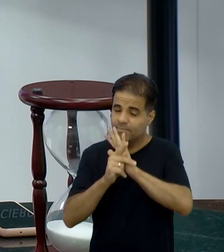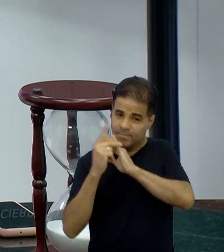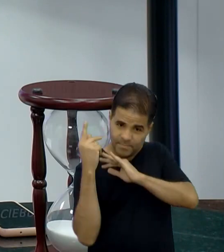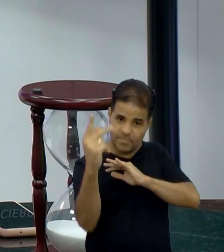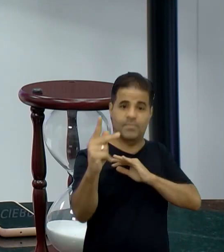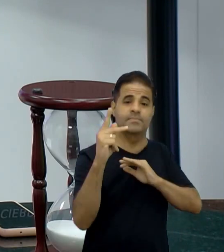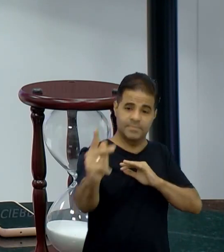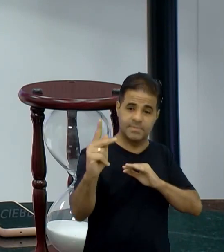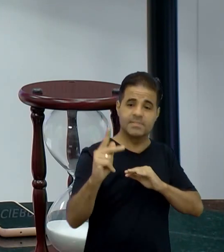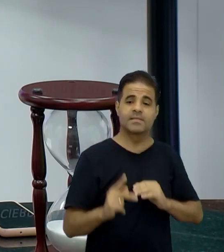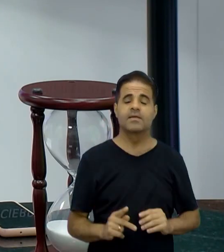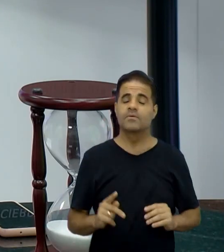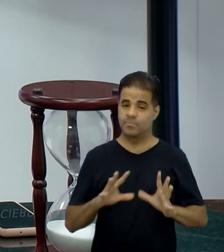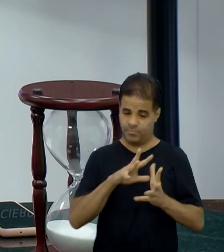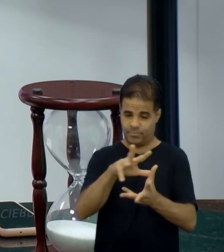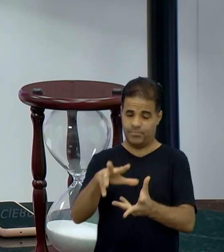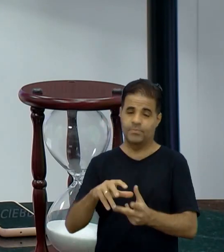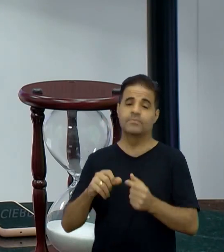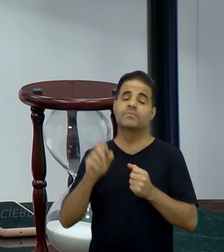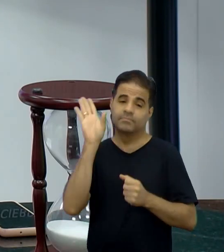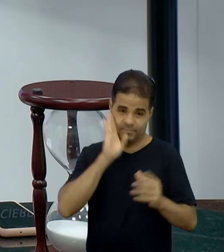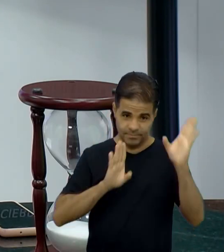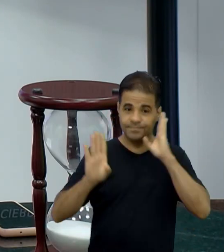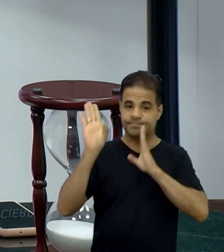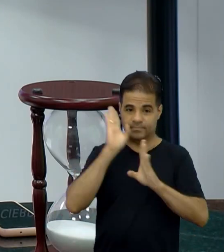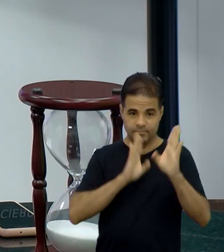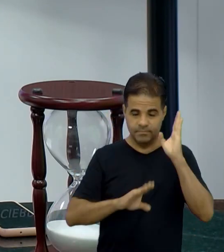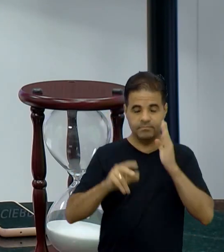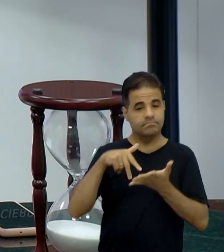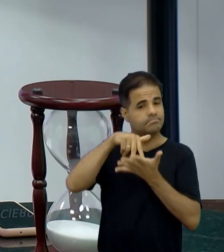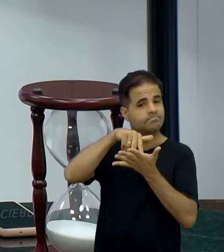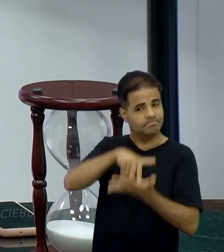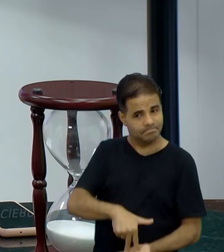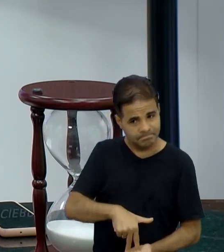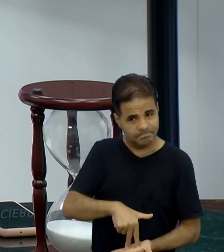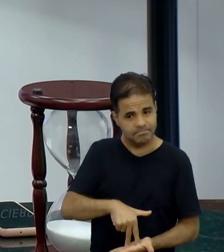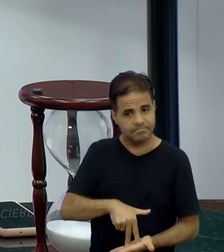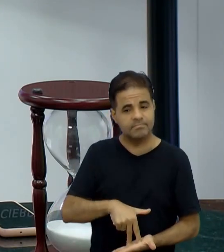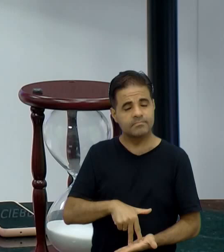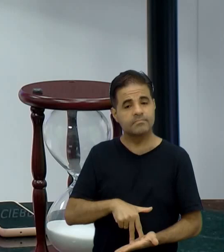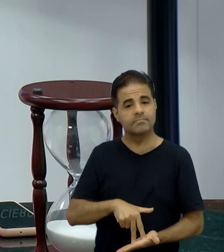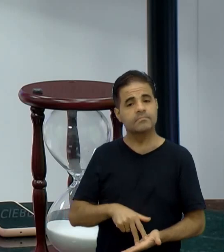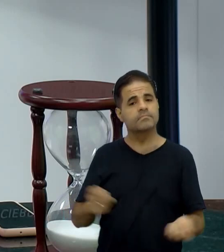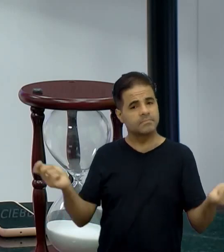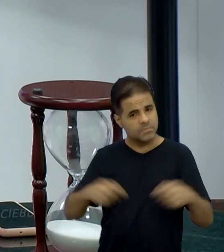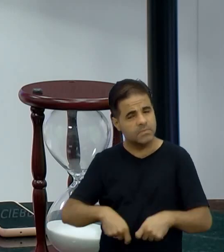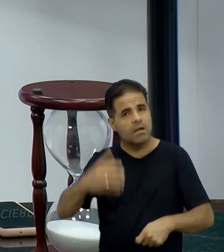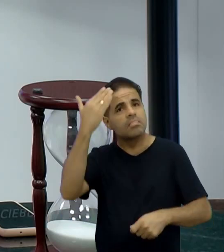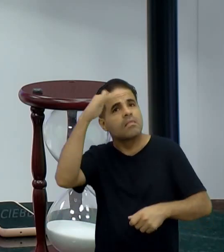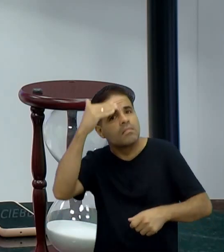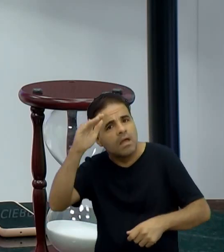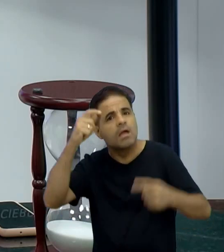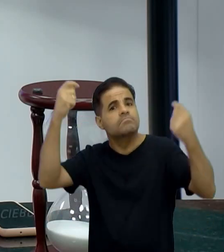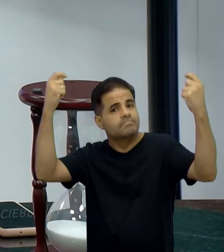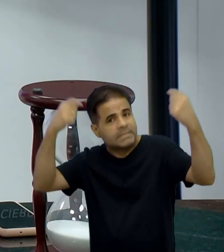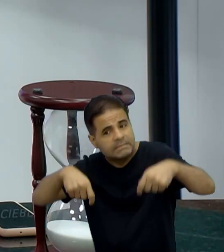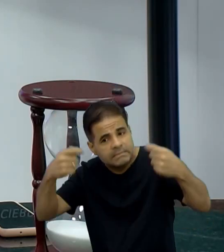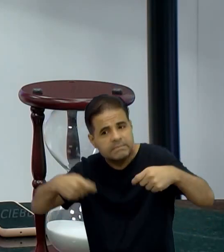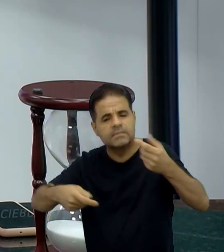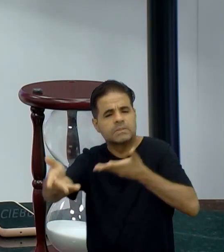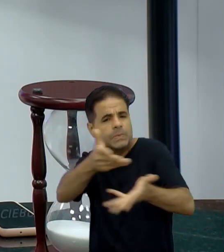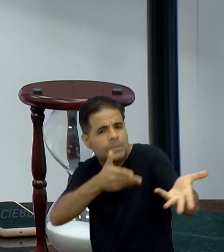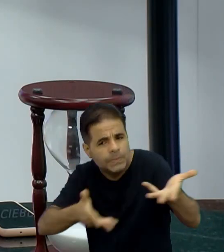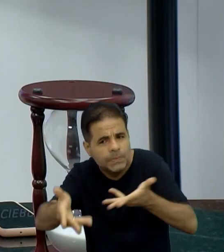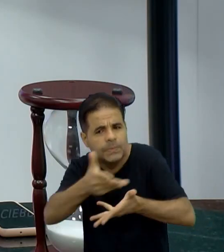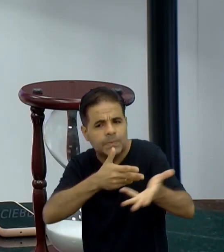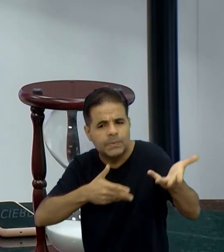vocês, né? O mundo é de vocês, então é legal que vocês aí como protagonistas entendam também que precisa colocar uma